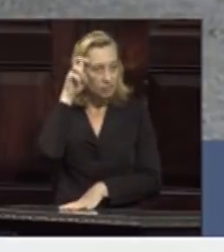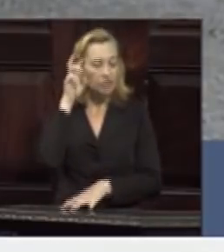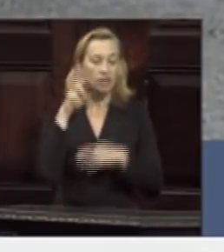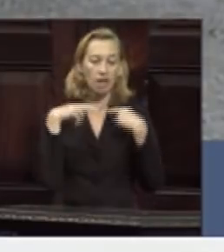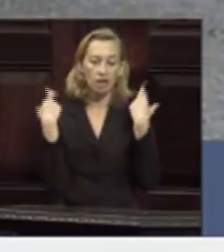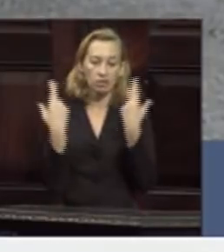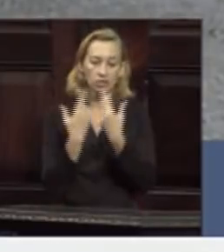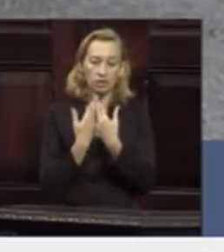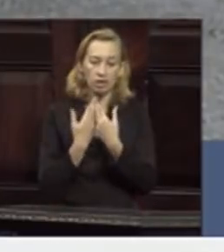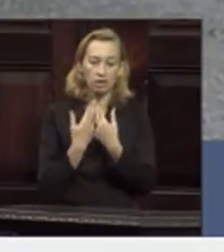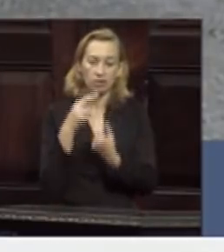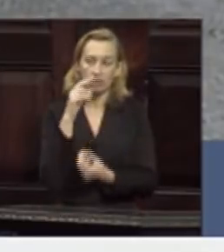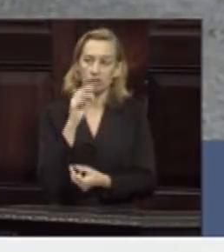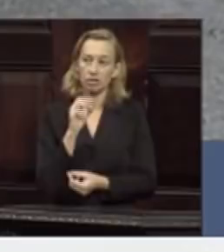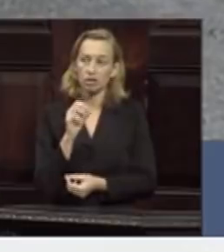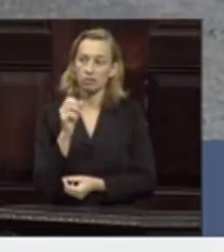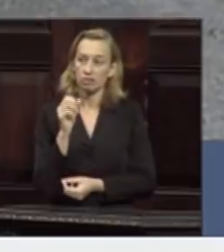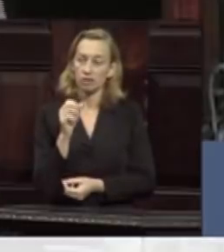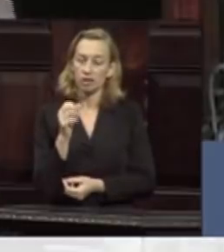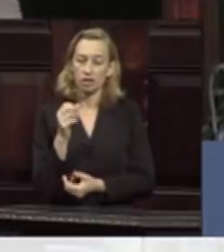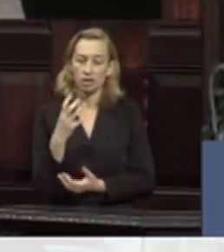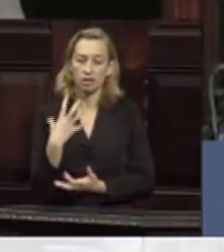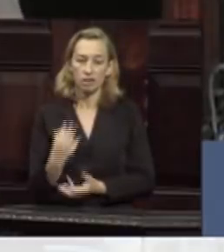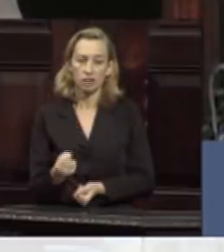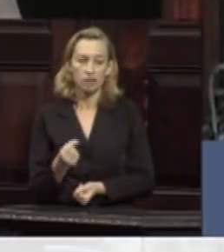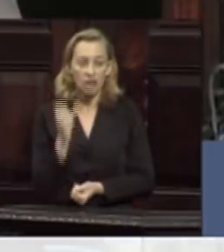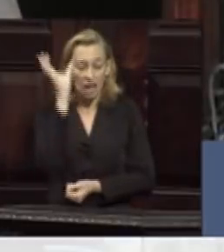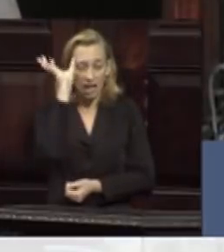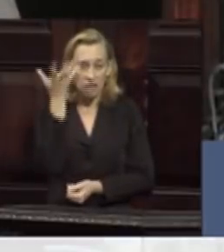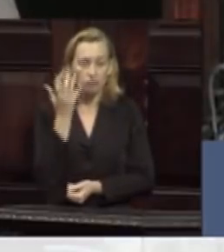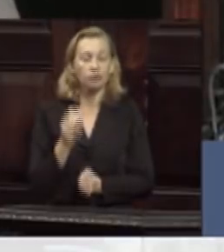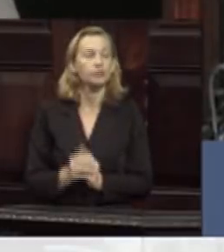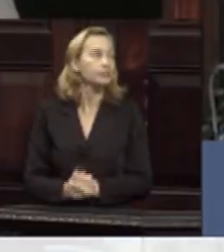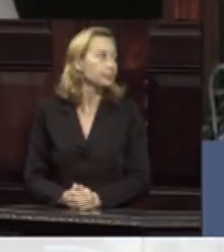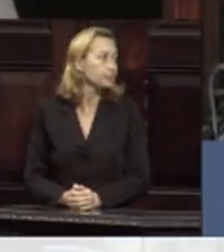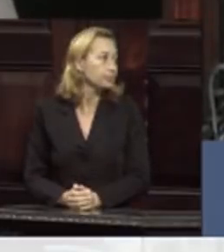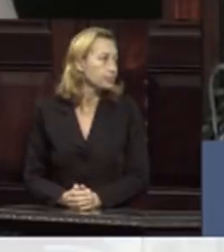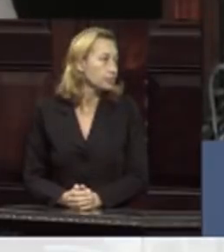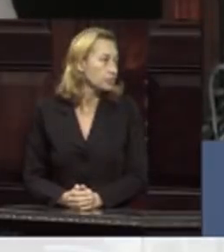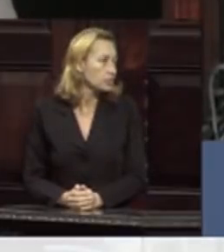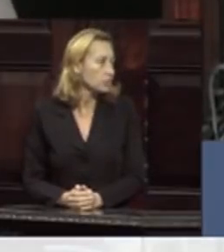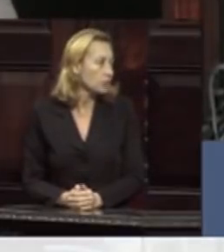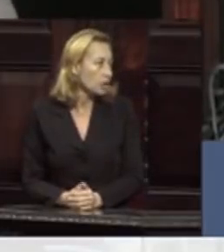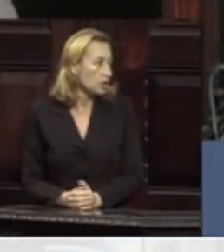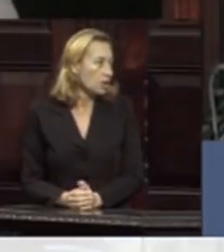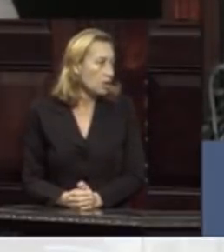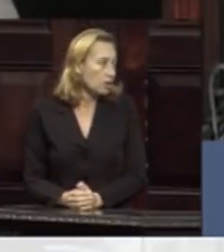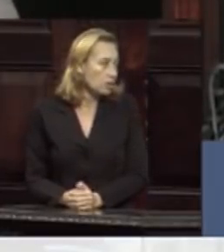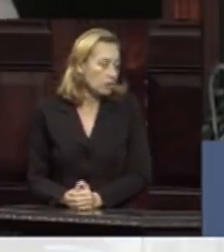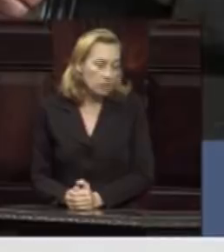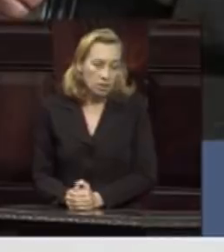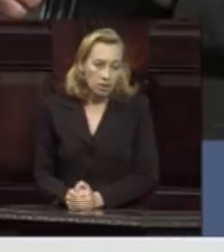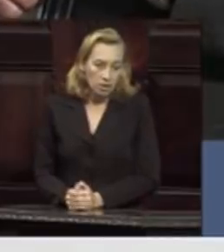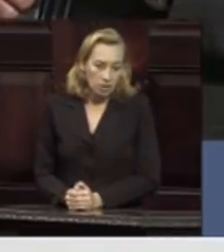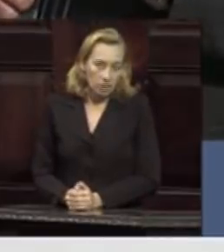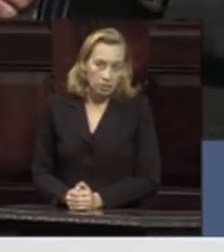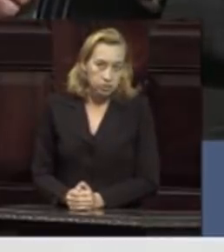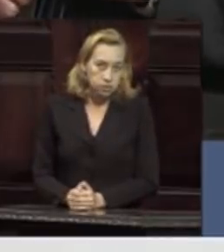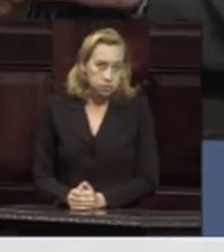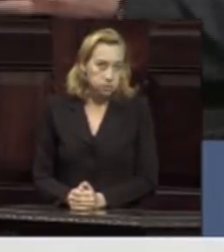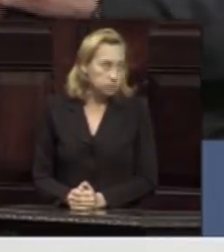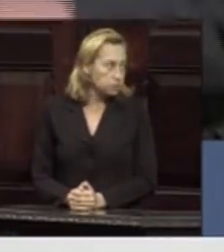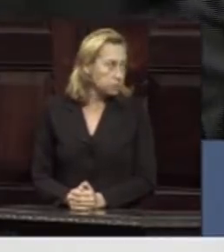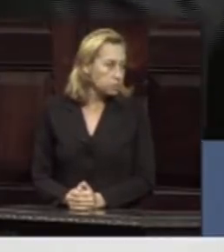reunião decisiva. É isso. Deputado doutor Julianelli, pediria que fôssemos breve por conta do quórum para votar as mensagens do governo. Vou ser breve,